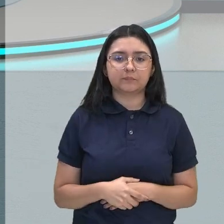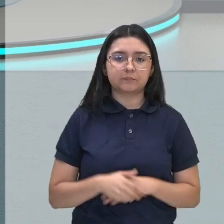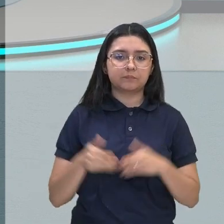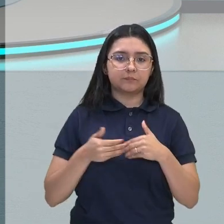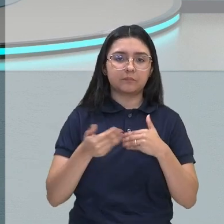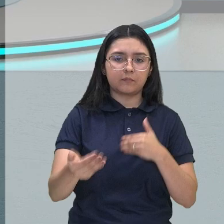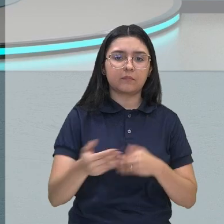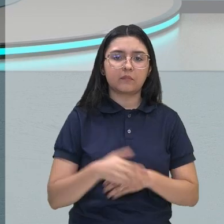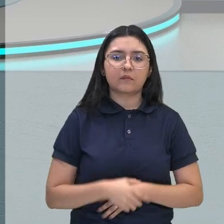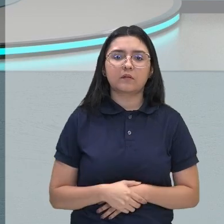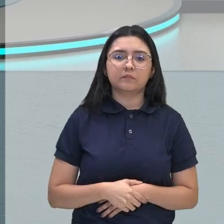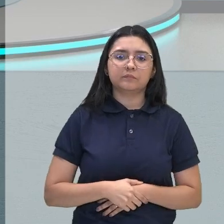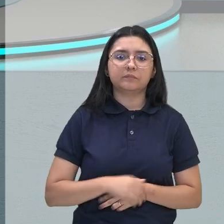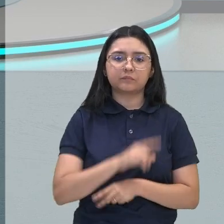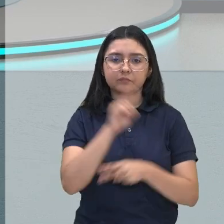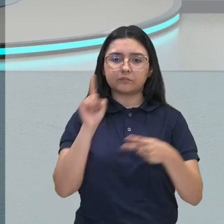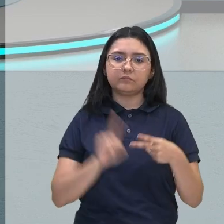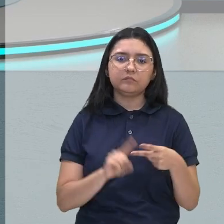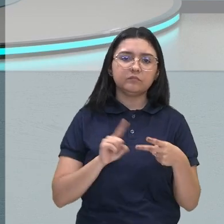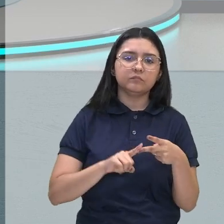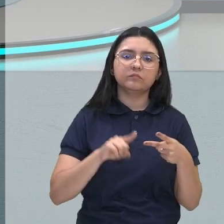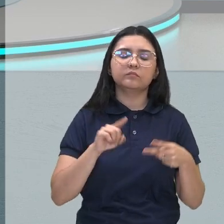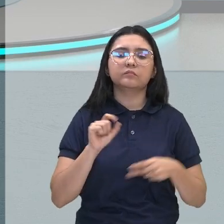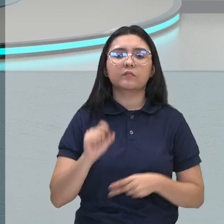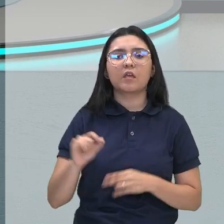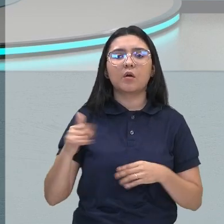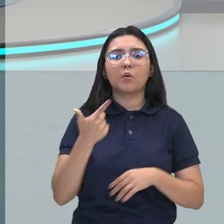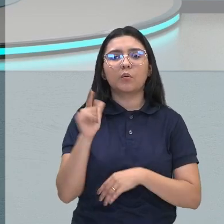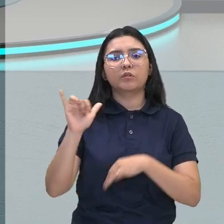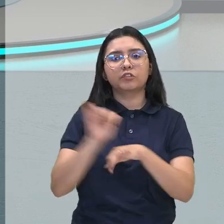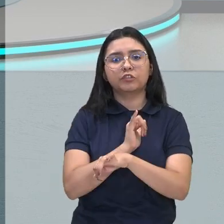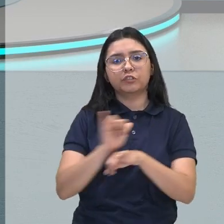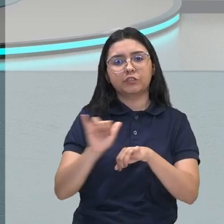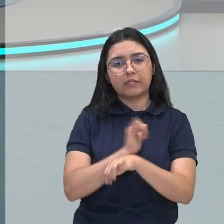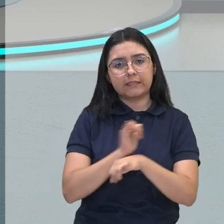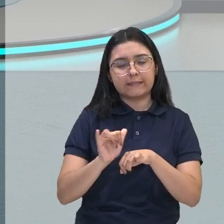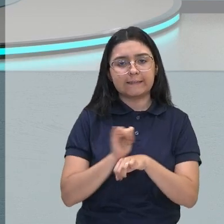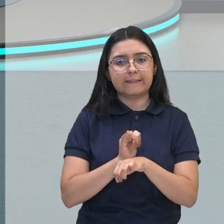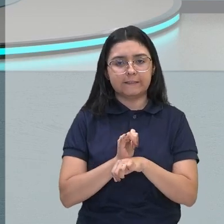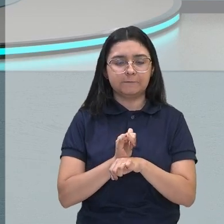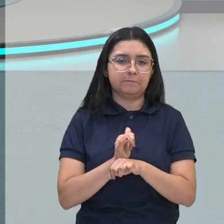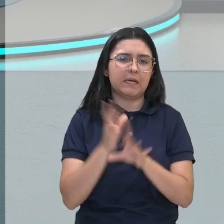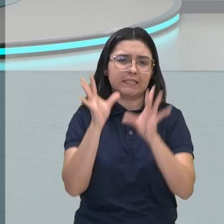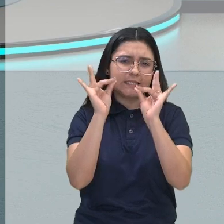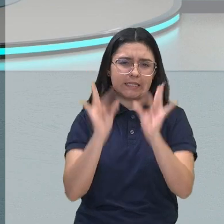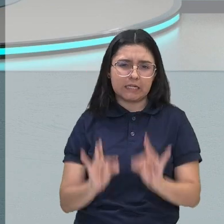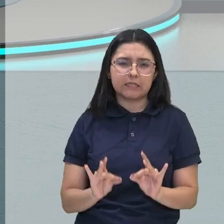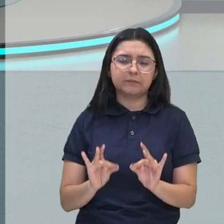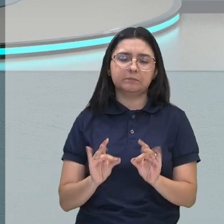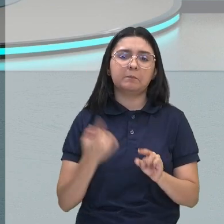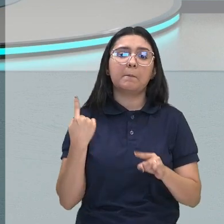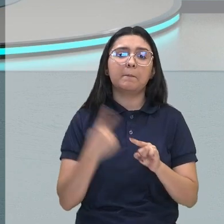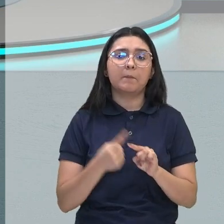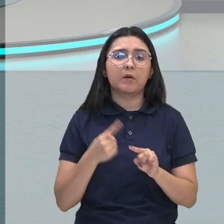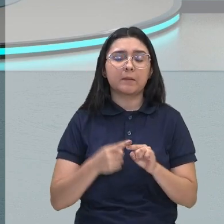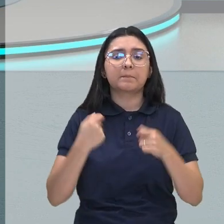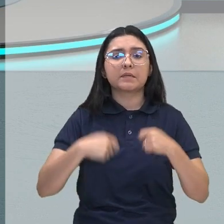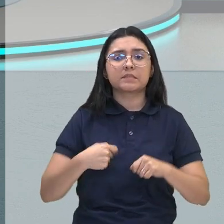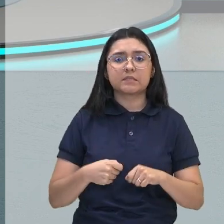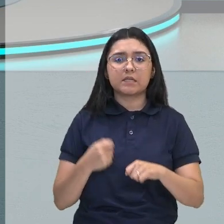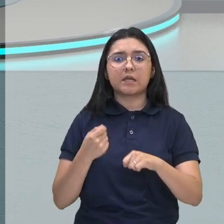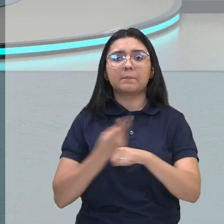Continuando o scanning agora. O scanning é uma estratégia de leitura um pouquinho mais detalhada. Por quê? Você vai ter que